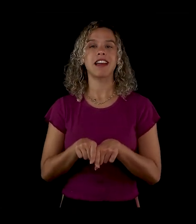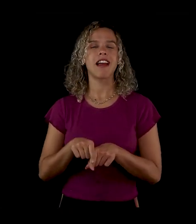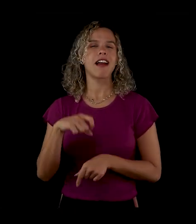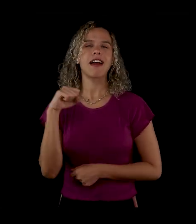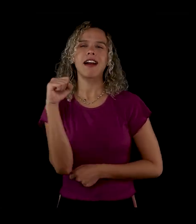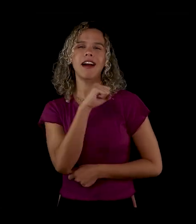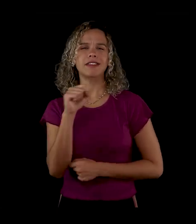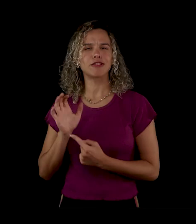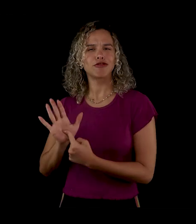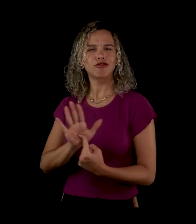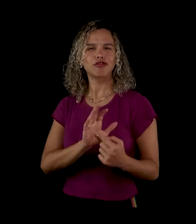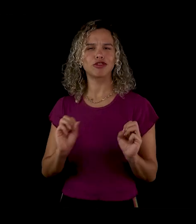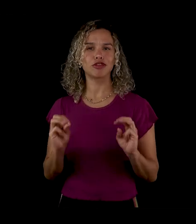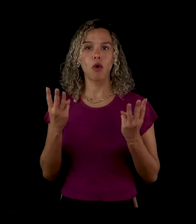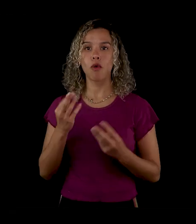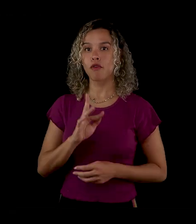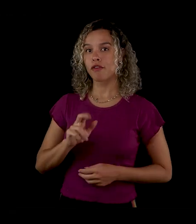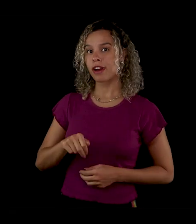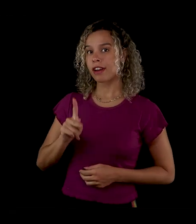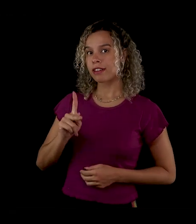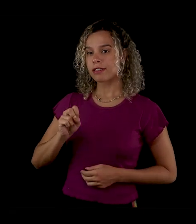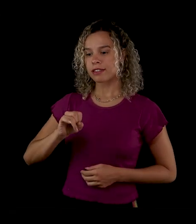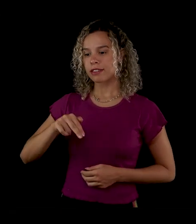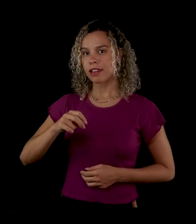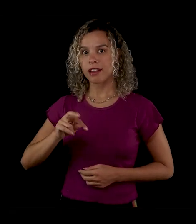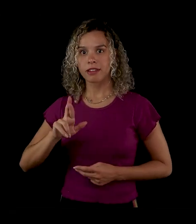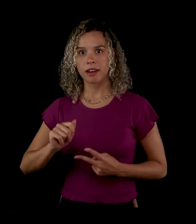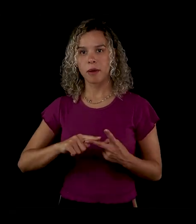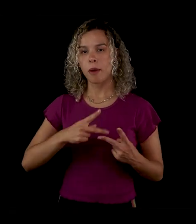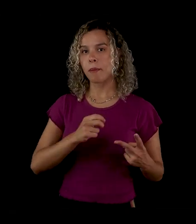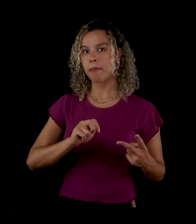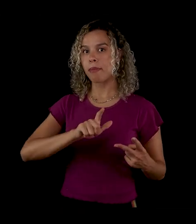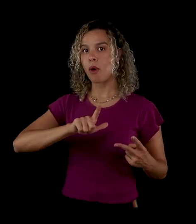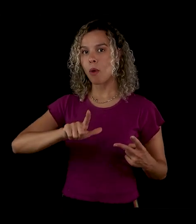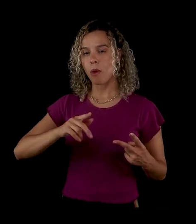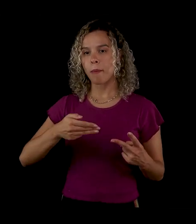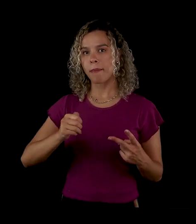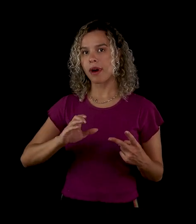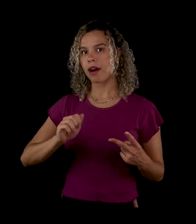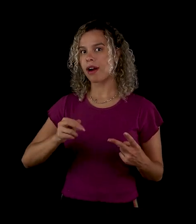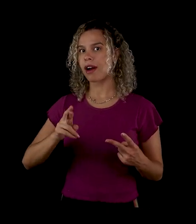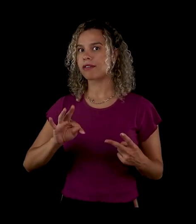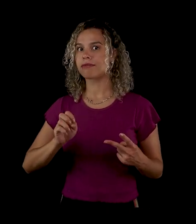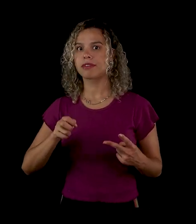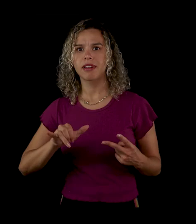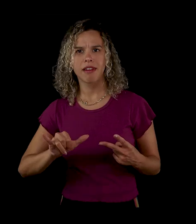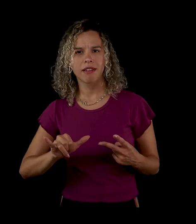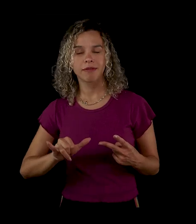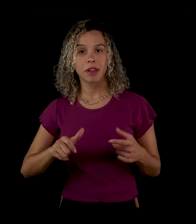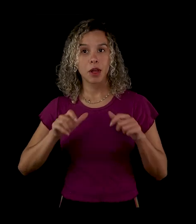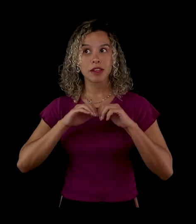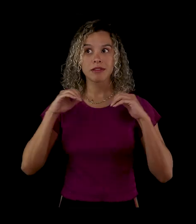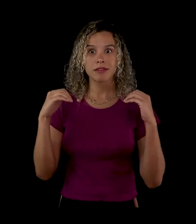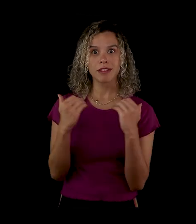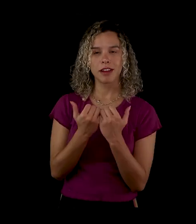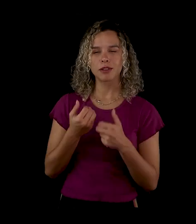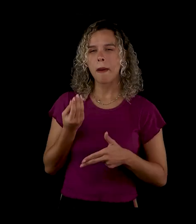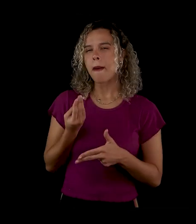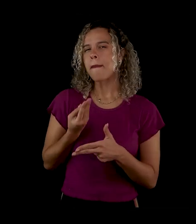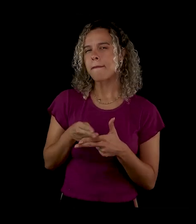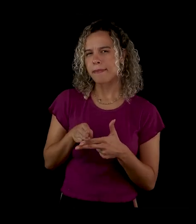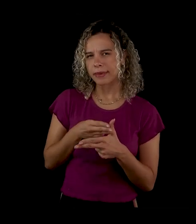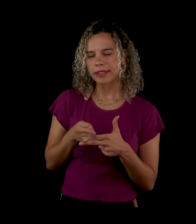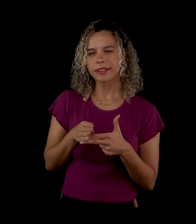Frank Sinatra, foi palco de Paul McCartney. O estádio do Maracanã